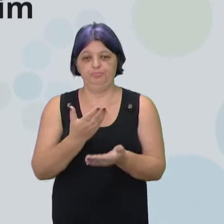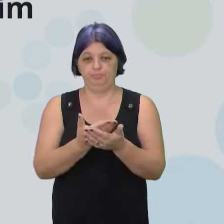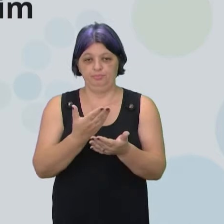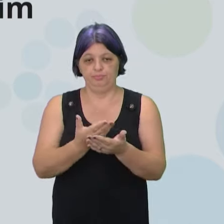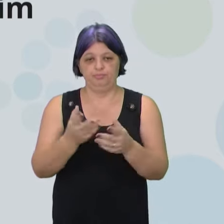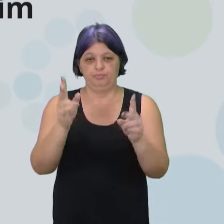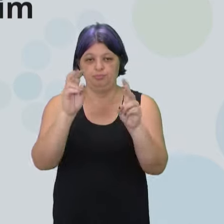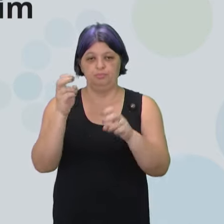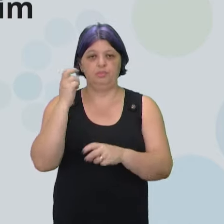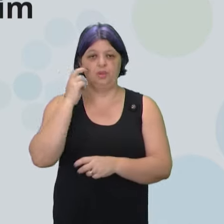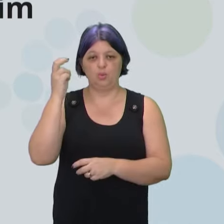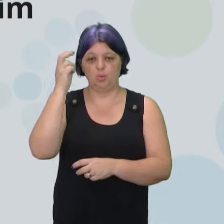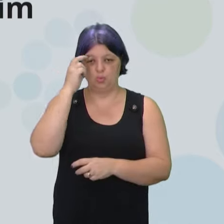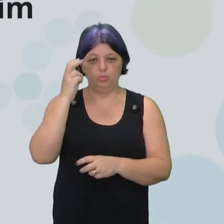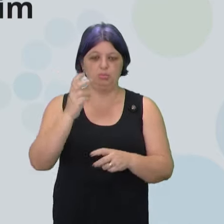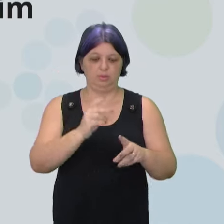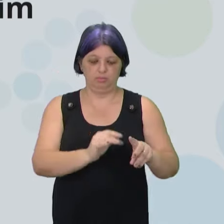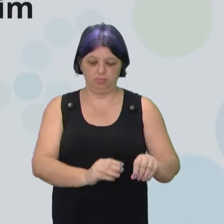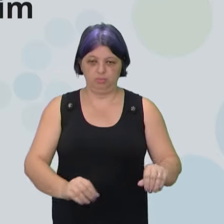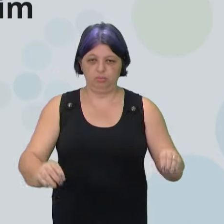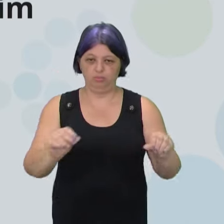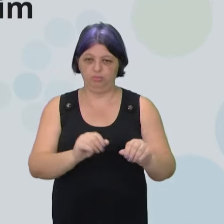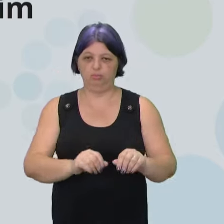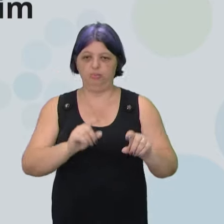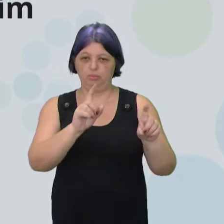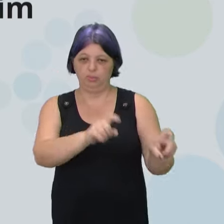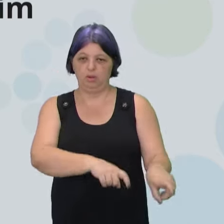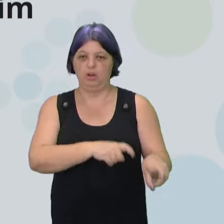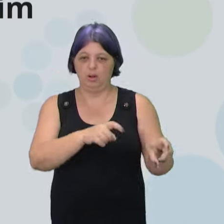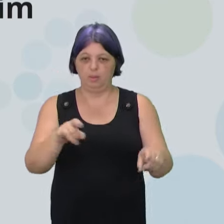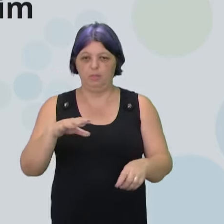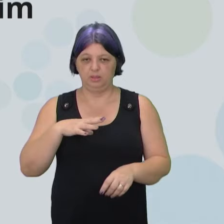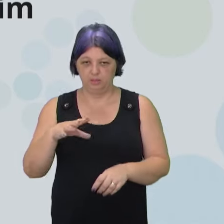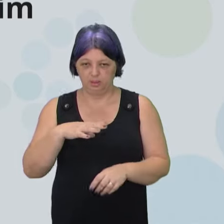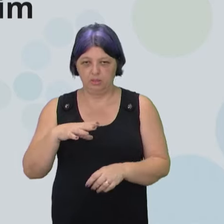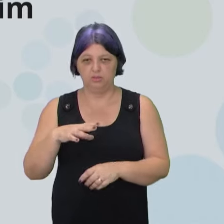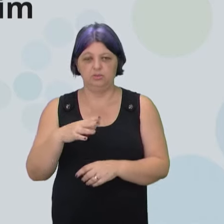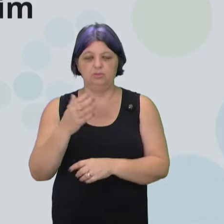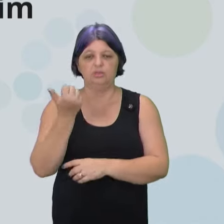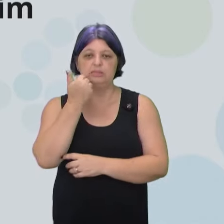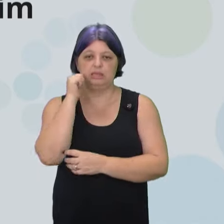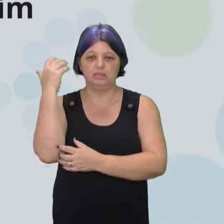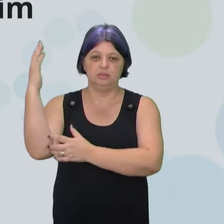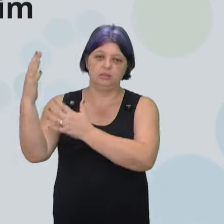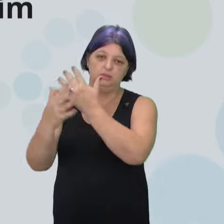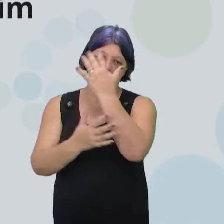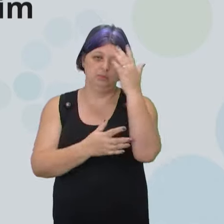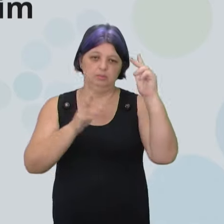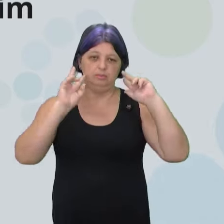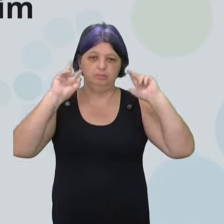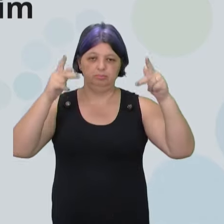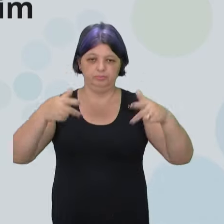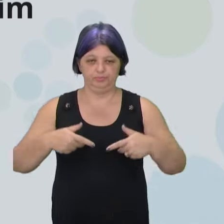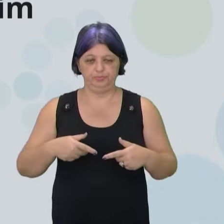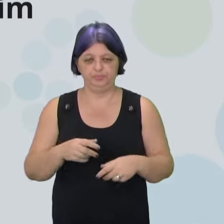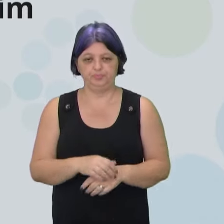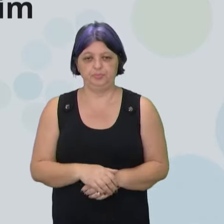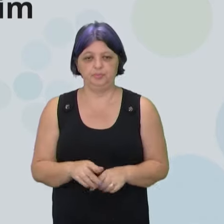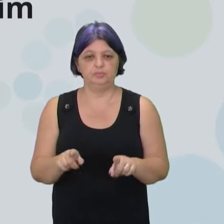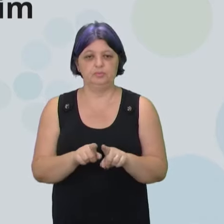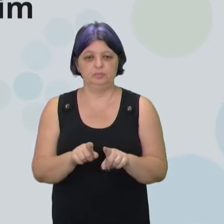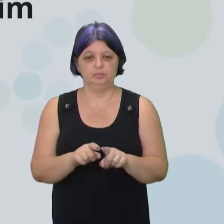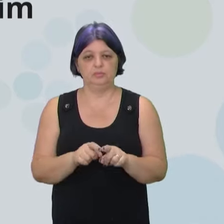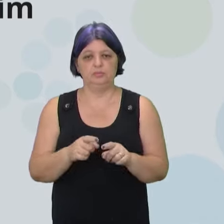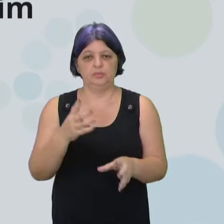cultura do solo, do campo, a cidade, né? De ciências humanas e ciências naturais. Este aprofundamento tem